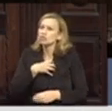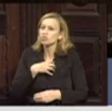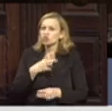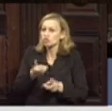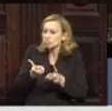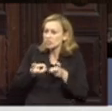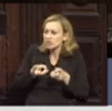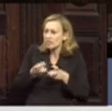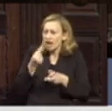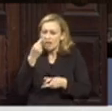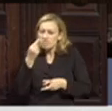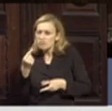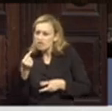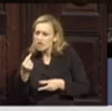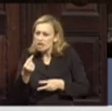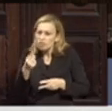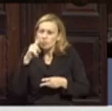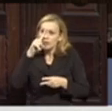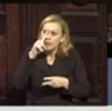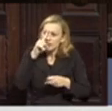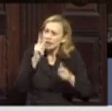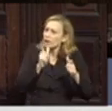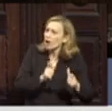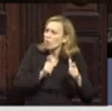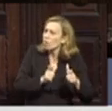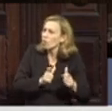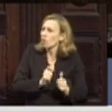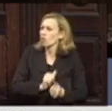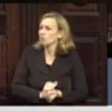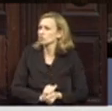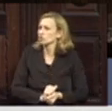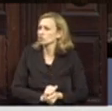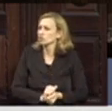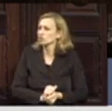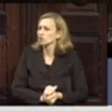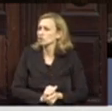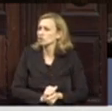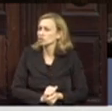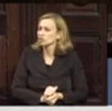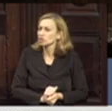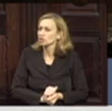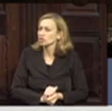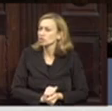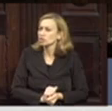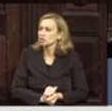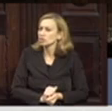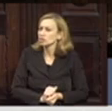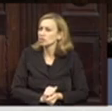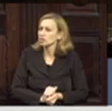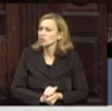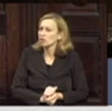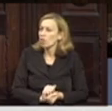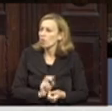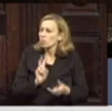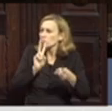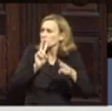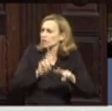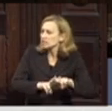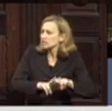Qual o procedimento que foi adotado? Qual foi a recondução do policiamento preventivo?